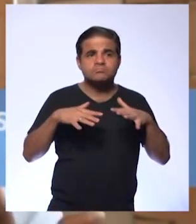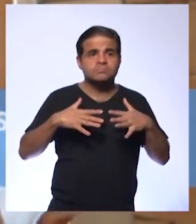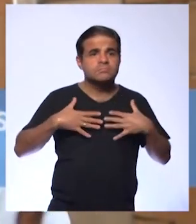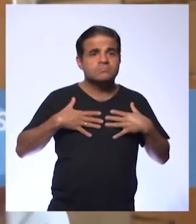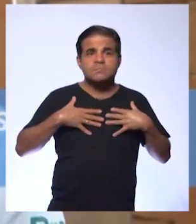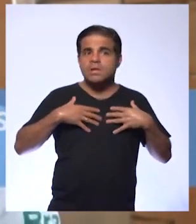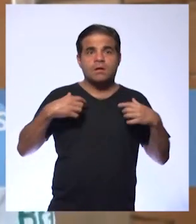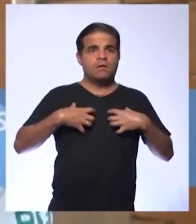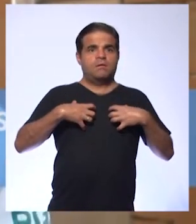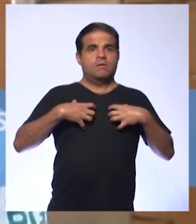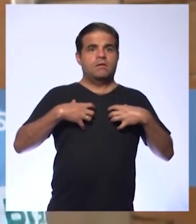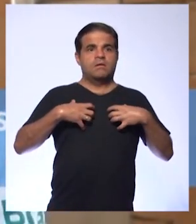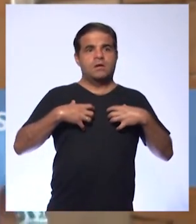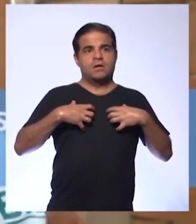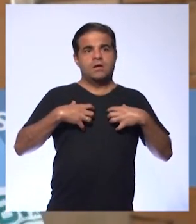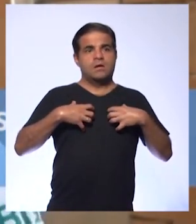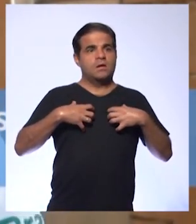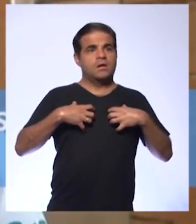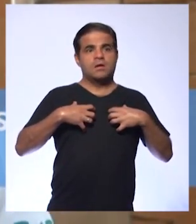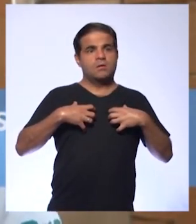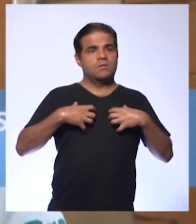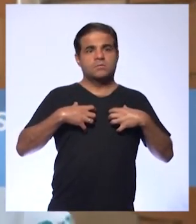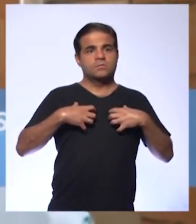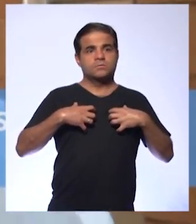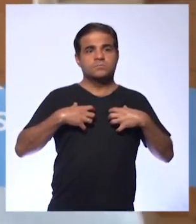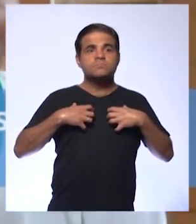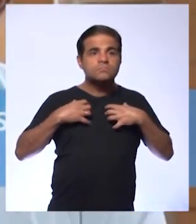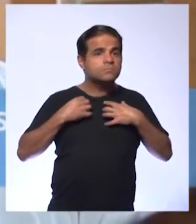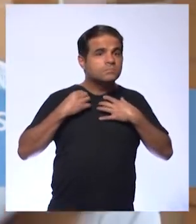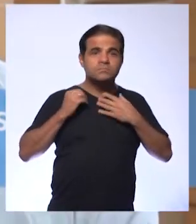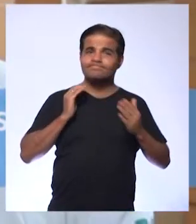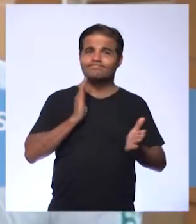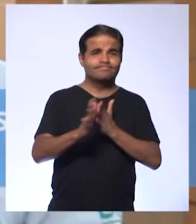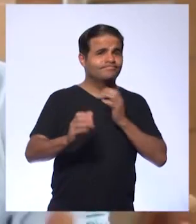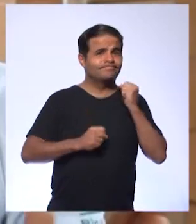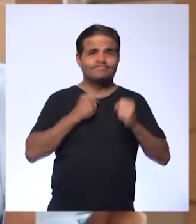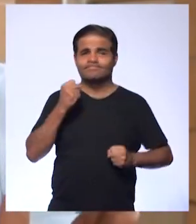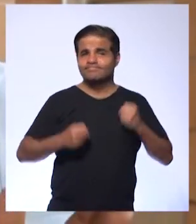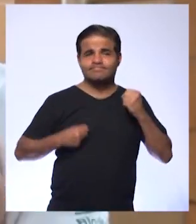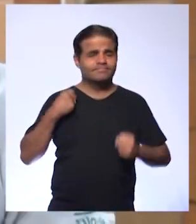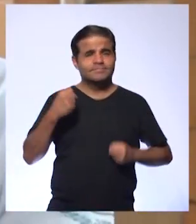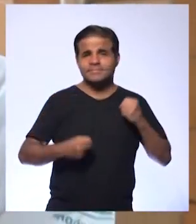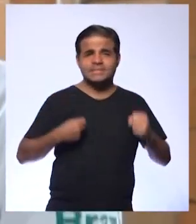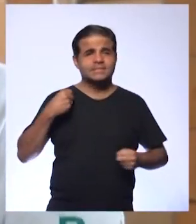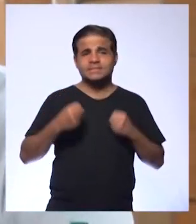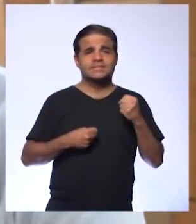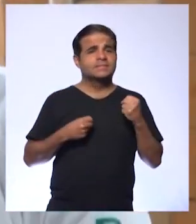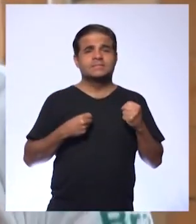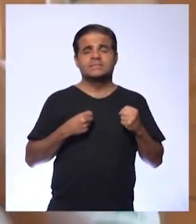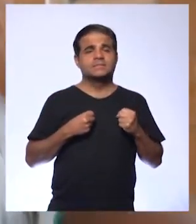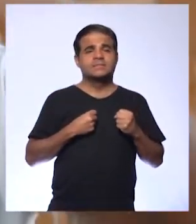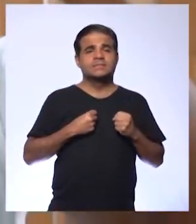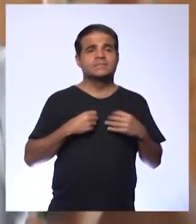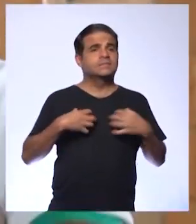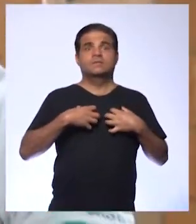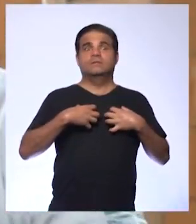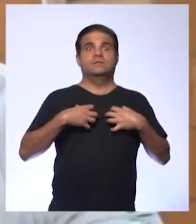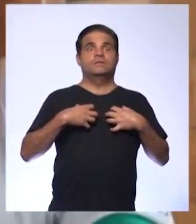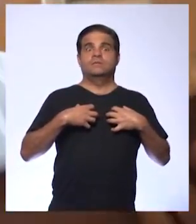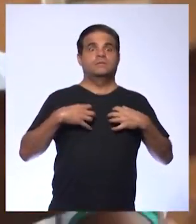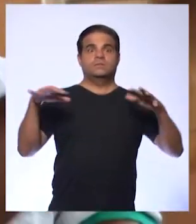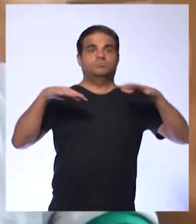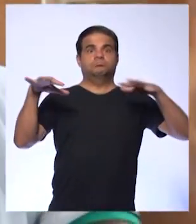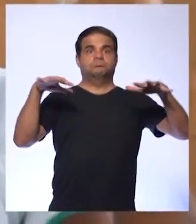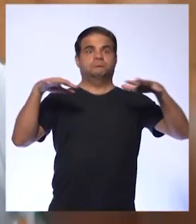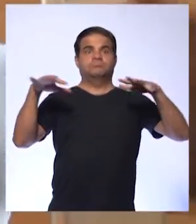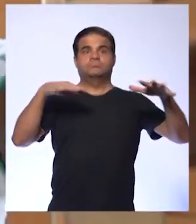minha primeira reação foi sair correndo. Aí começou a tremer, eu